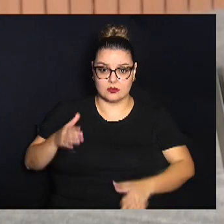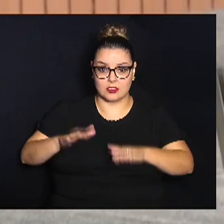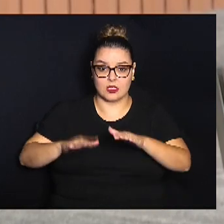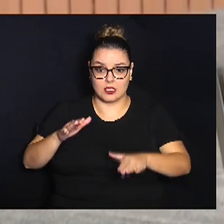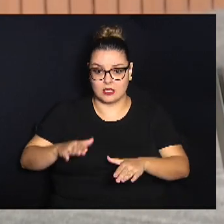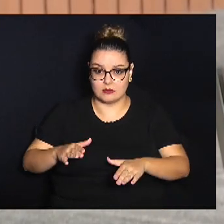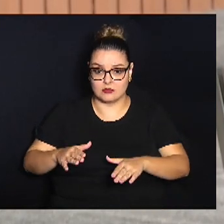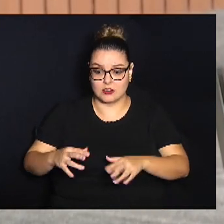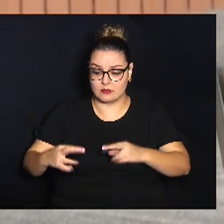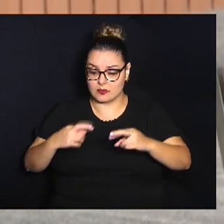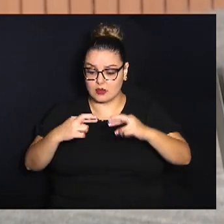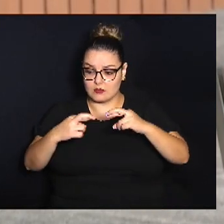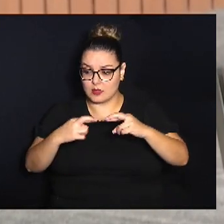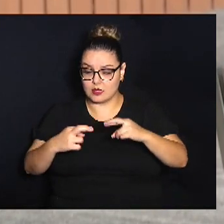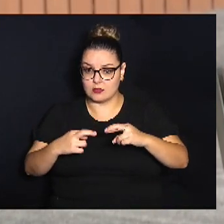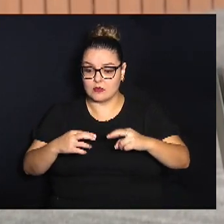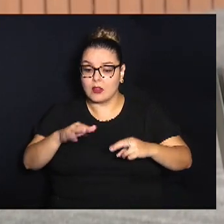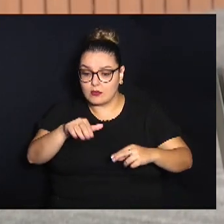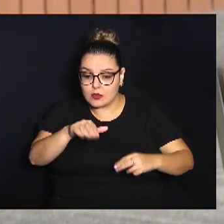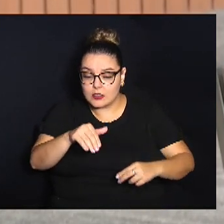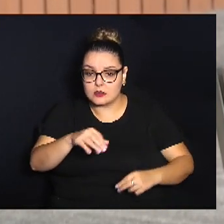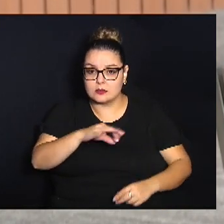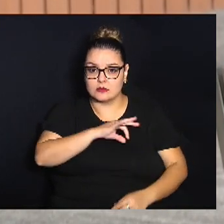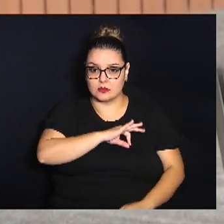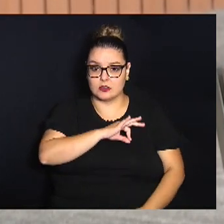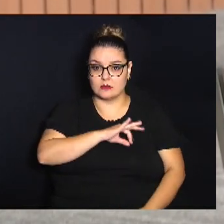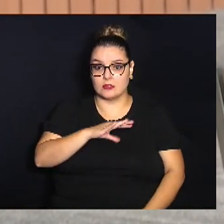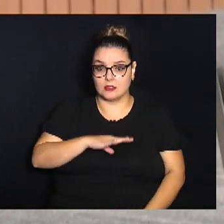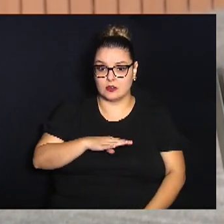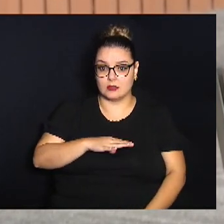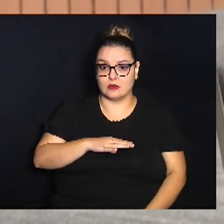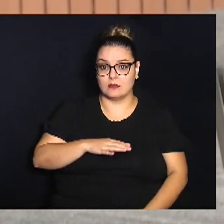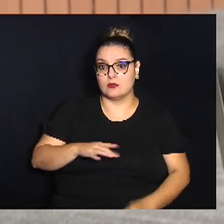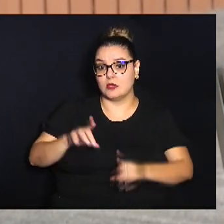foram abordadas, assim, foram chamados pela guarda. Vou falar de uma deficiência